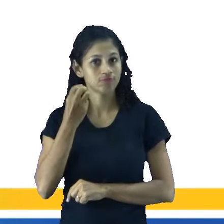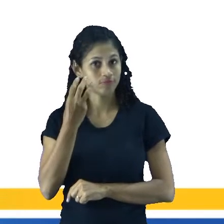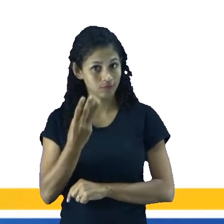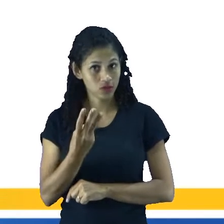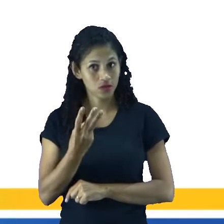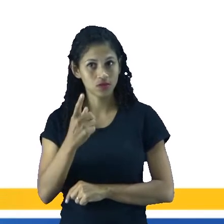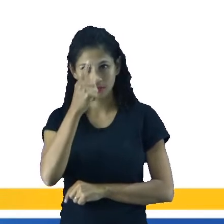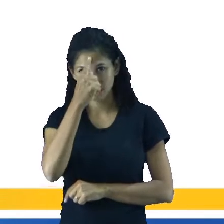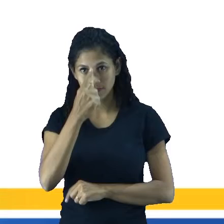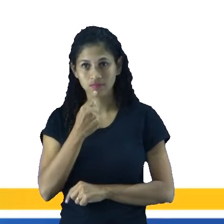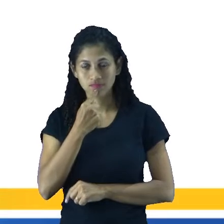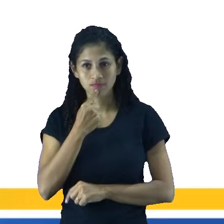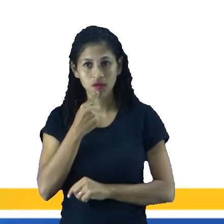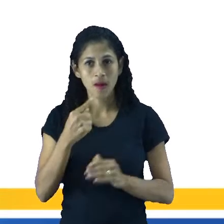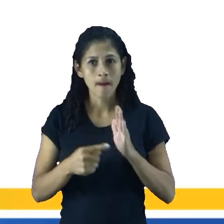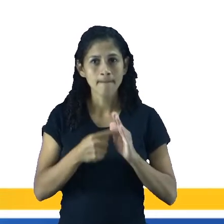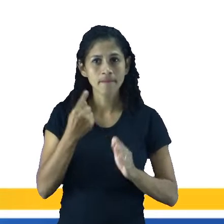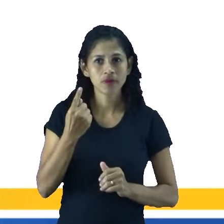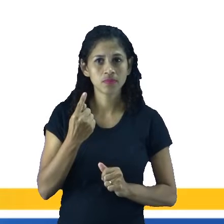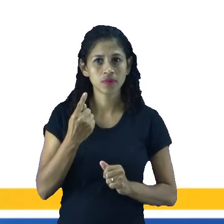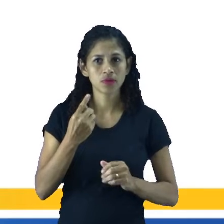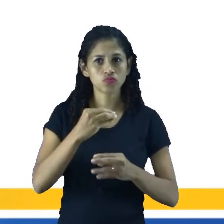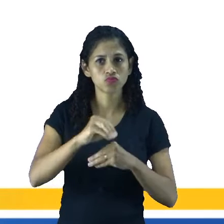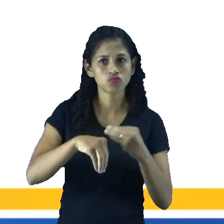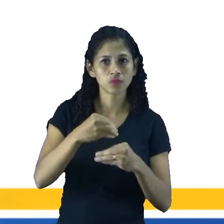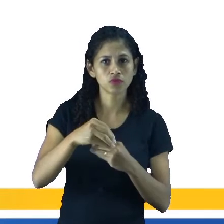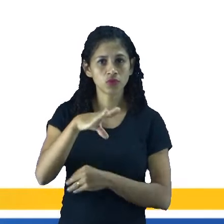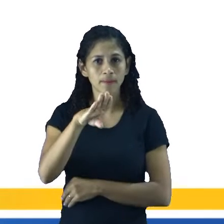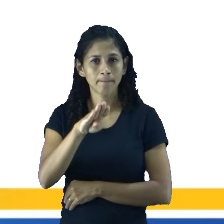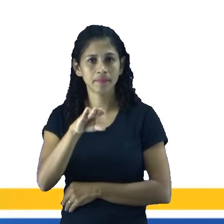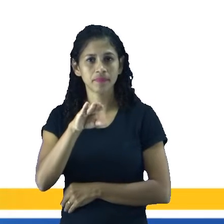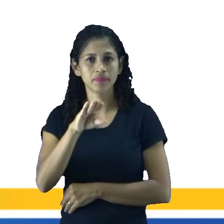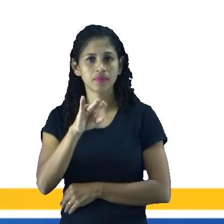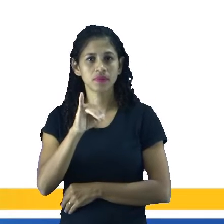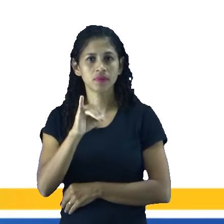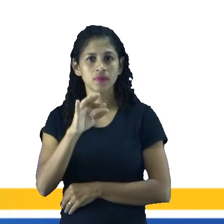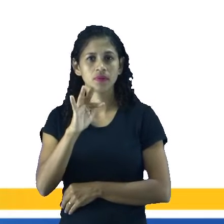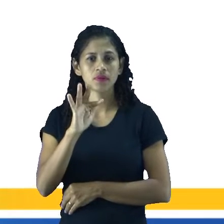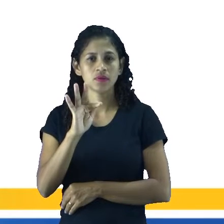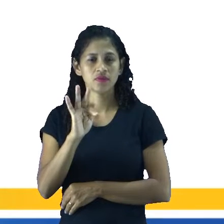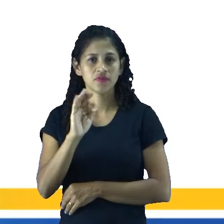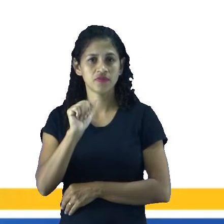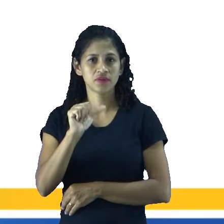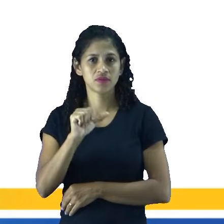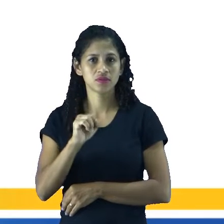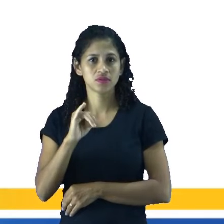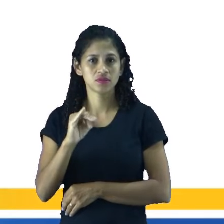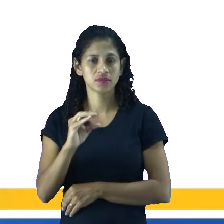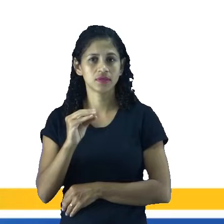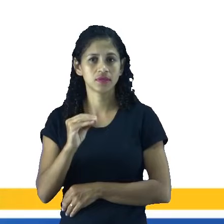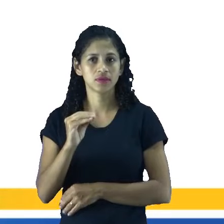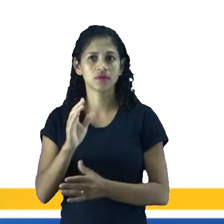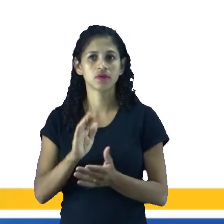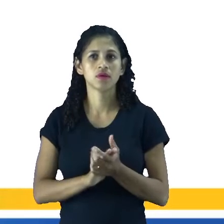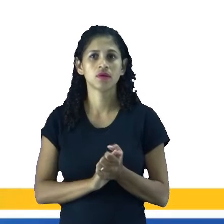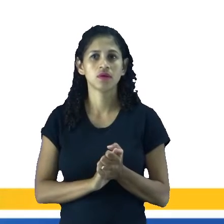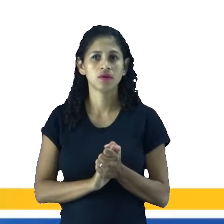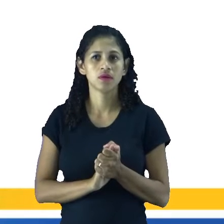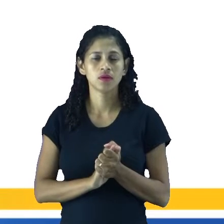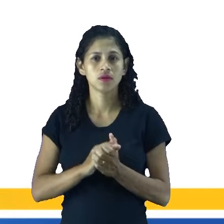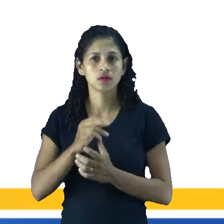A primeira mostra uma mistura bifásica, a segunda uma mistura trifásica E a terceira imagem mostra aí uma